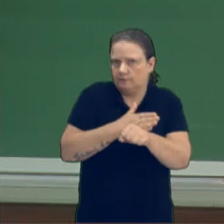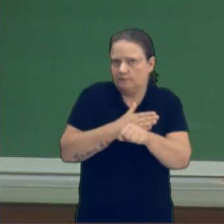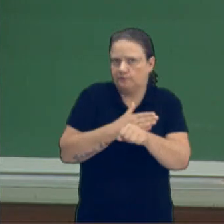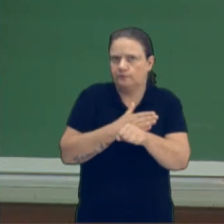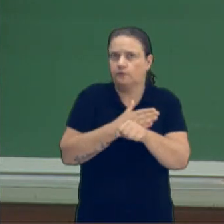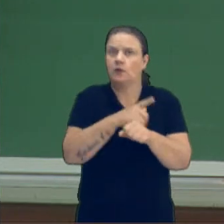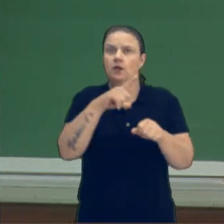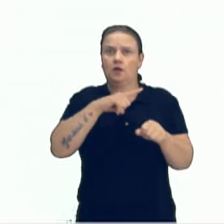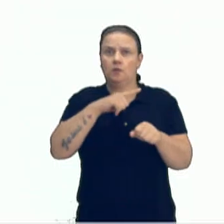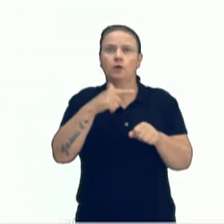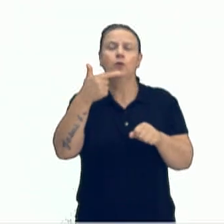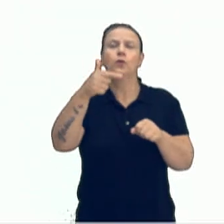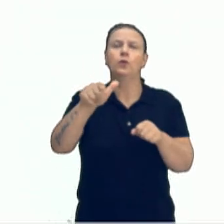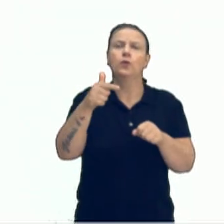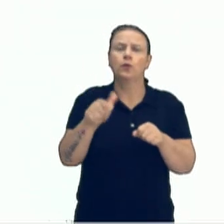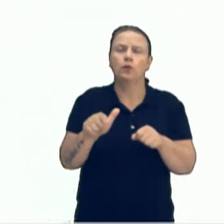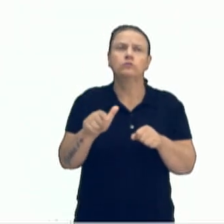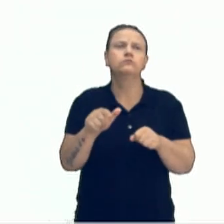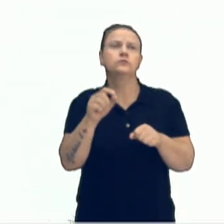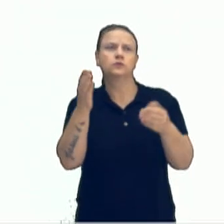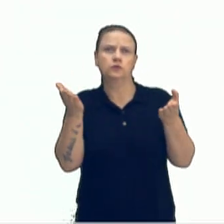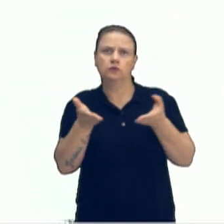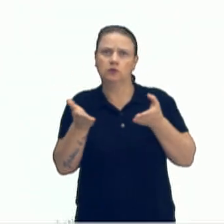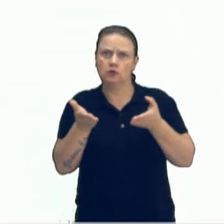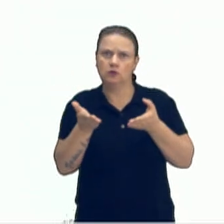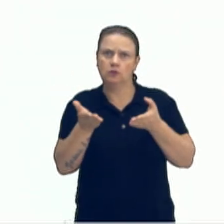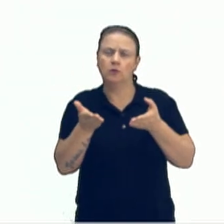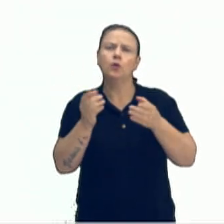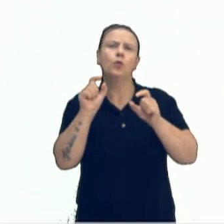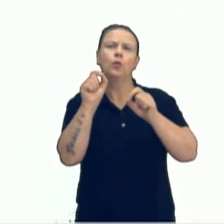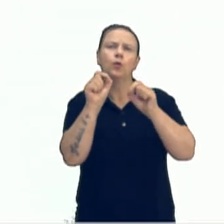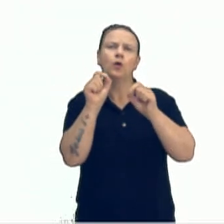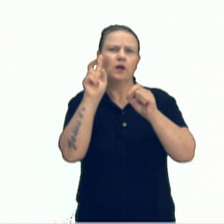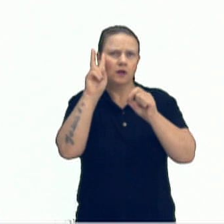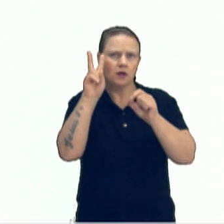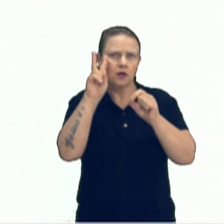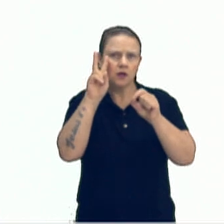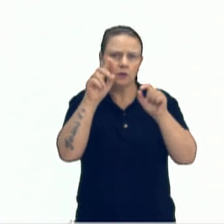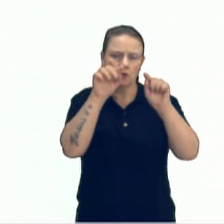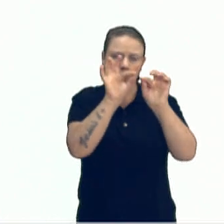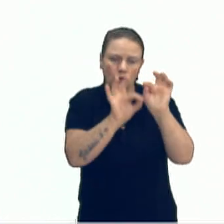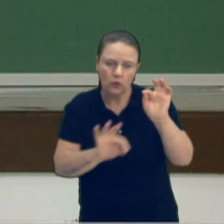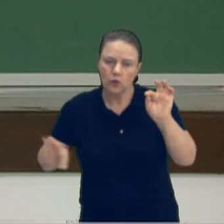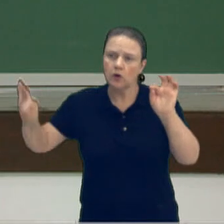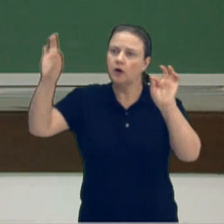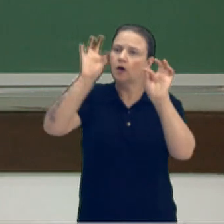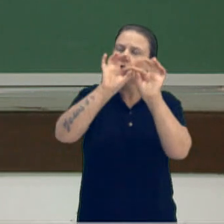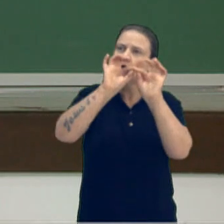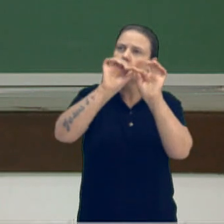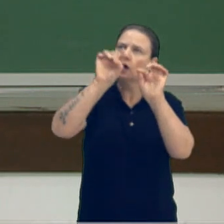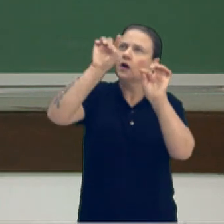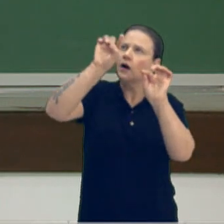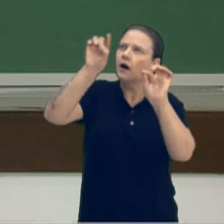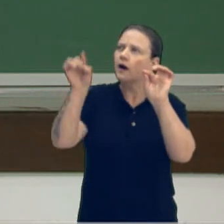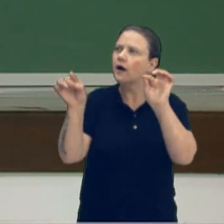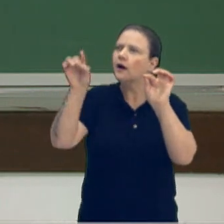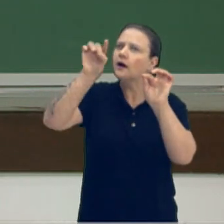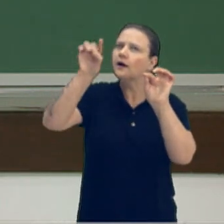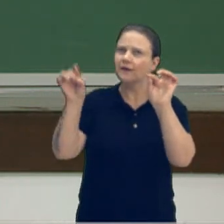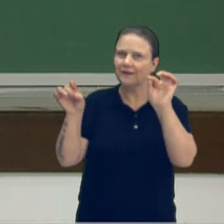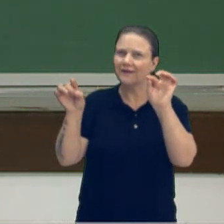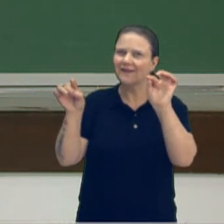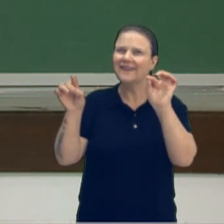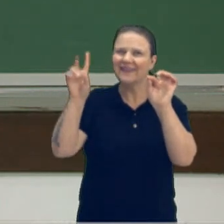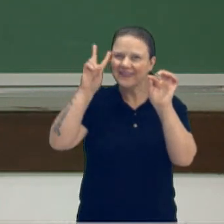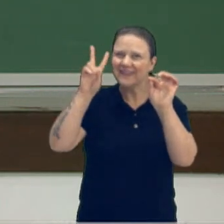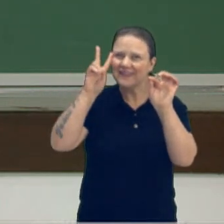mais uma partezinha. O comprimento do arco de uma circunferência. Lembra que quando a gente marcava o ponto no comprimento da circunferência